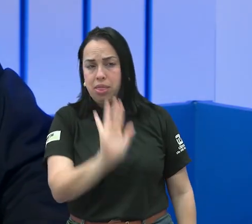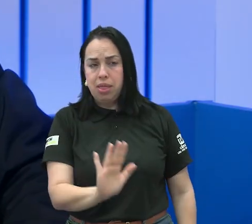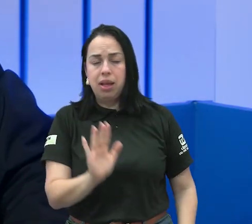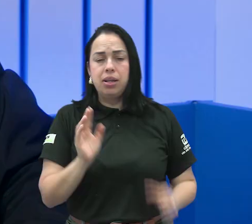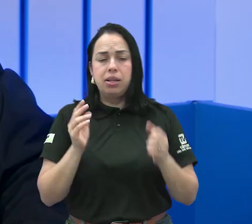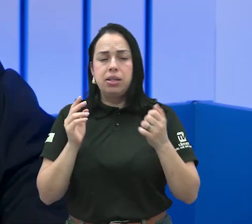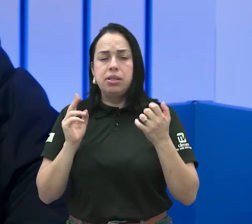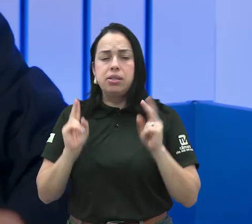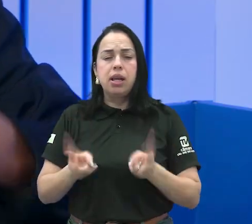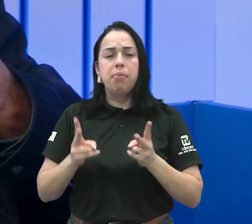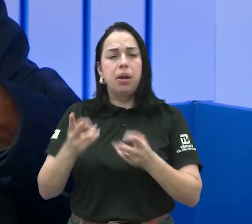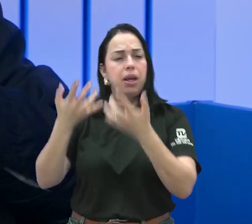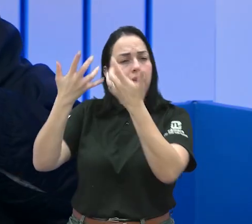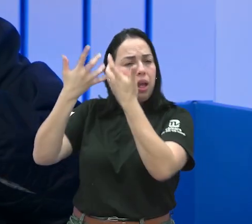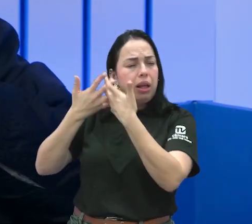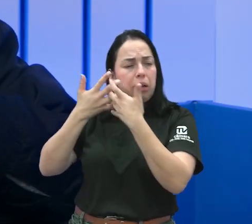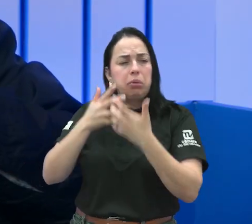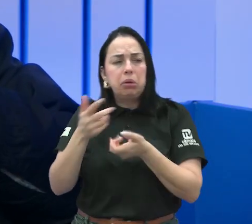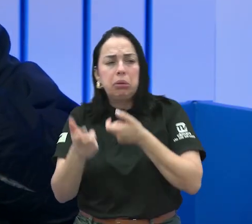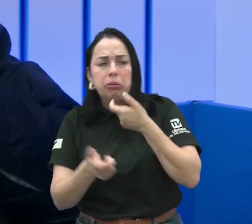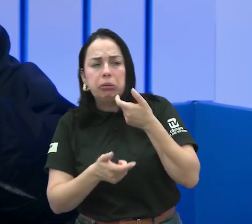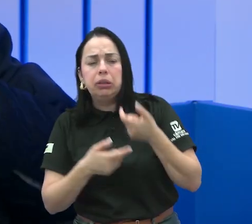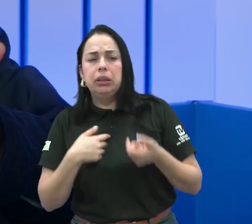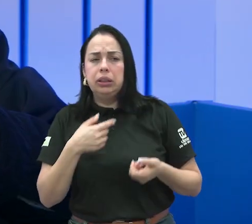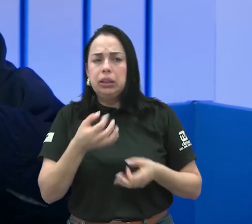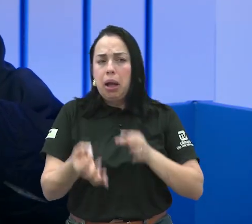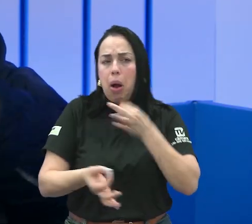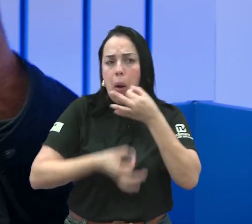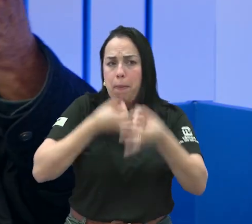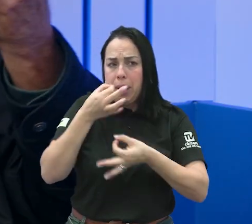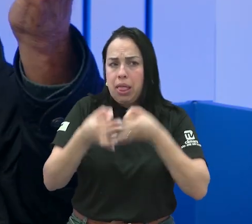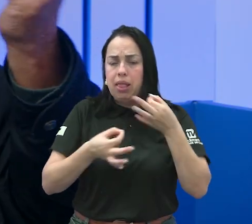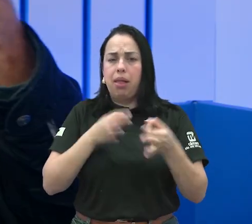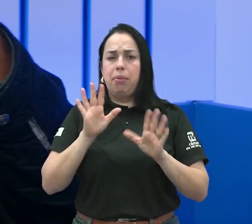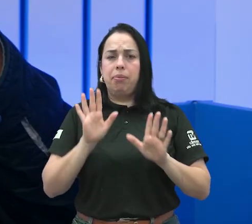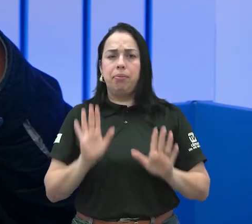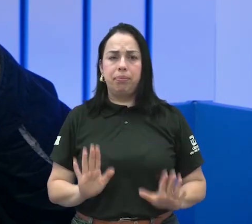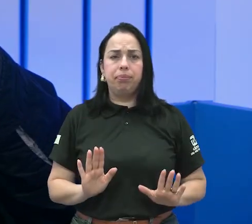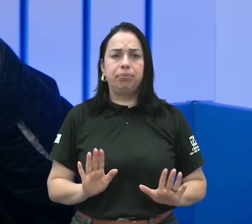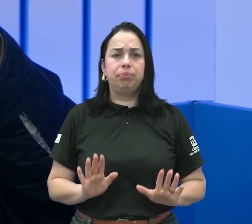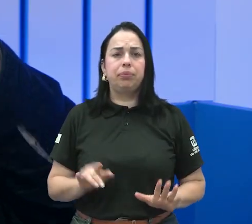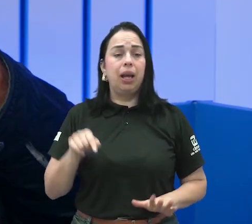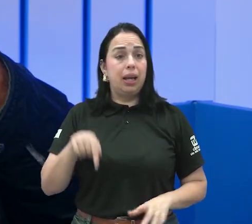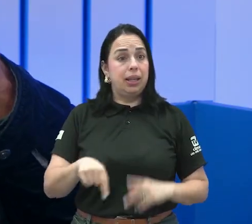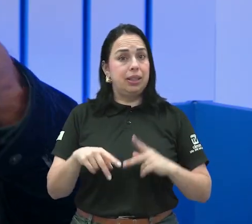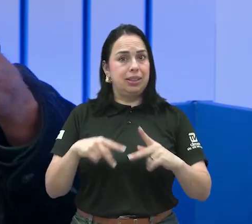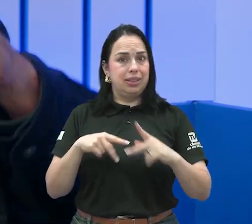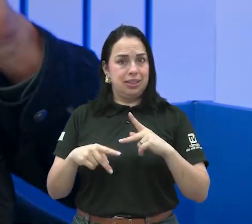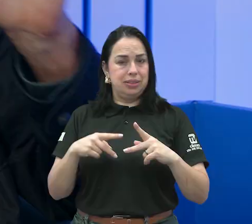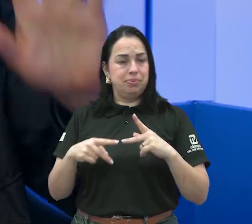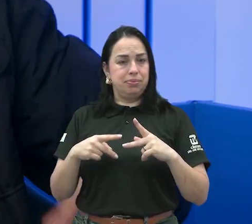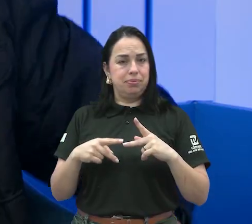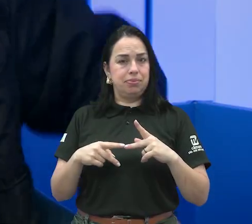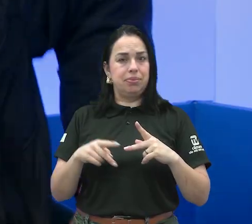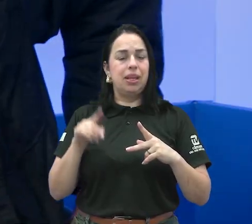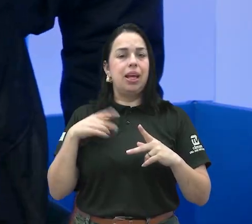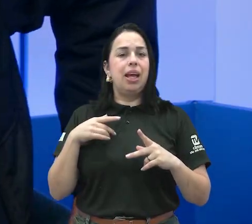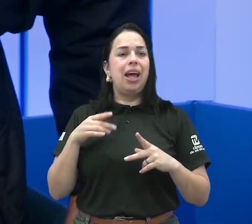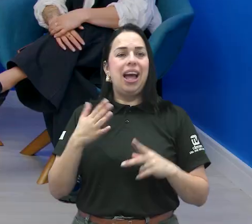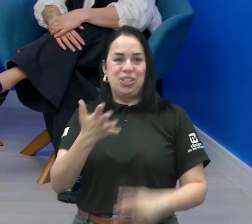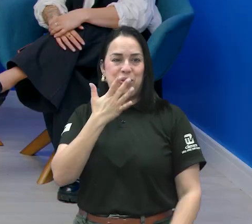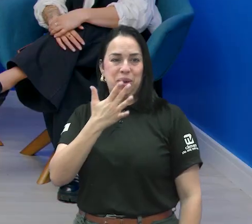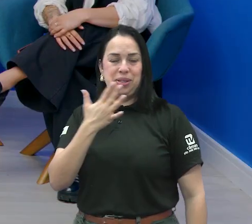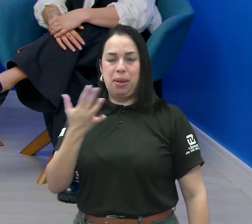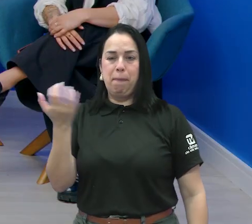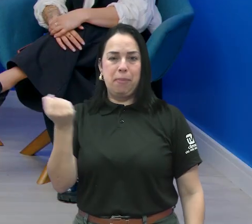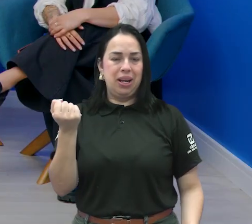costumo refletir de forma crítica, provocativa, mas sem fazer juízo de valor, né? São José dos Campos tem a cor branca